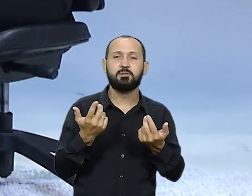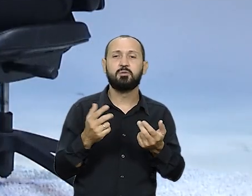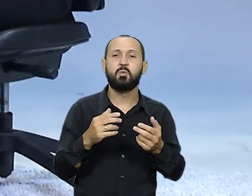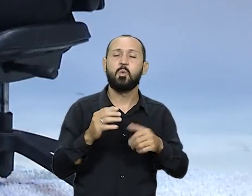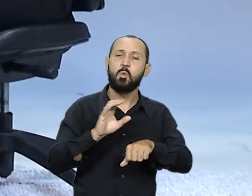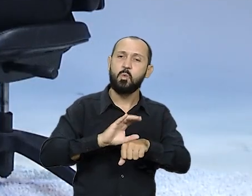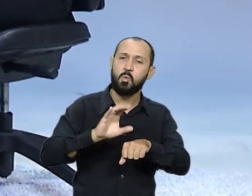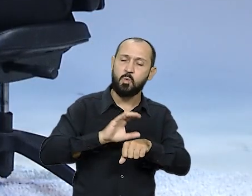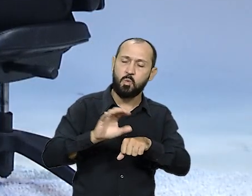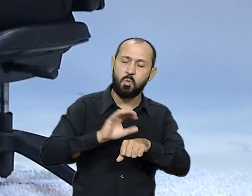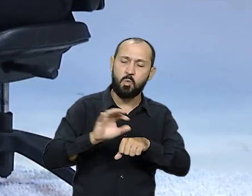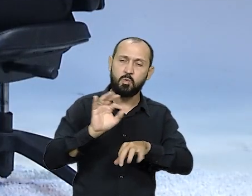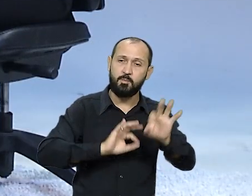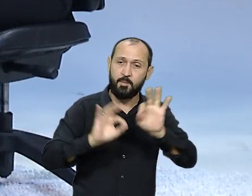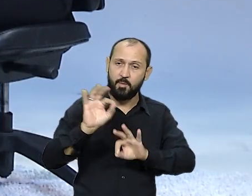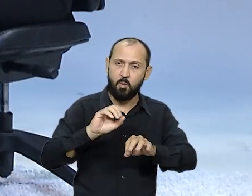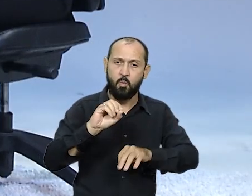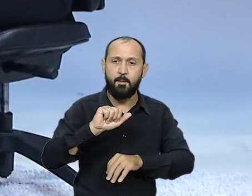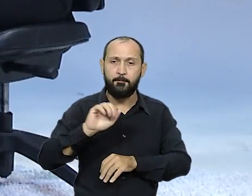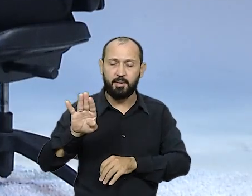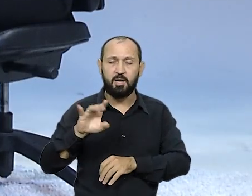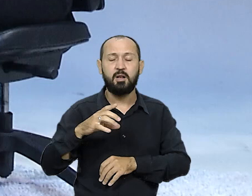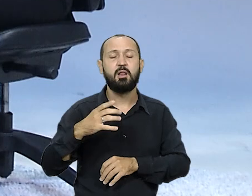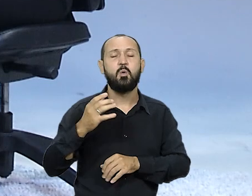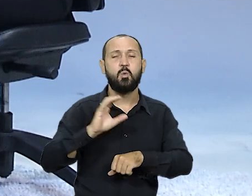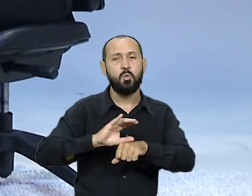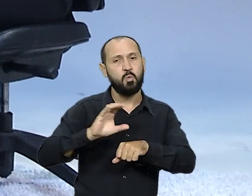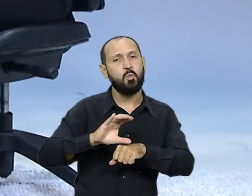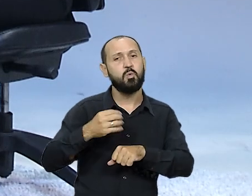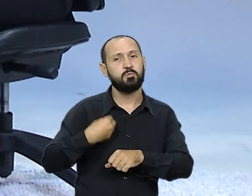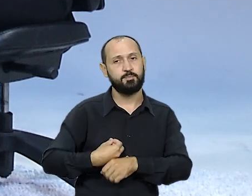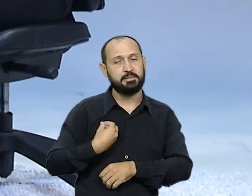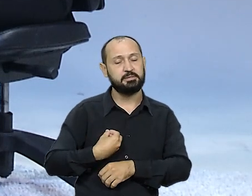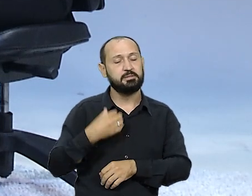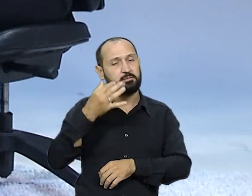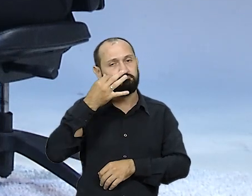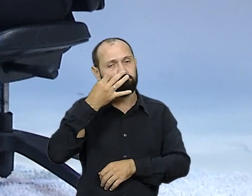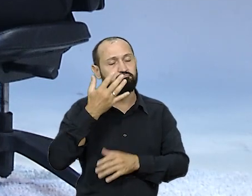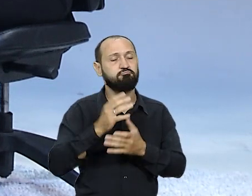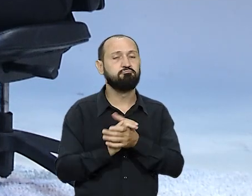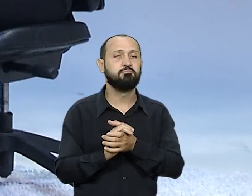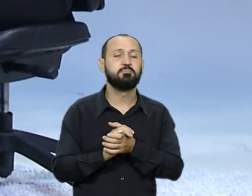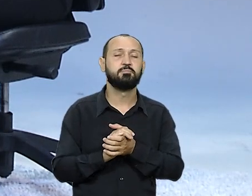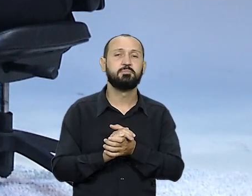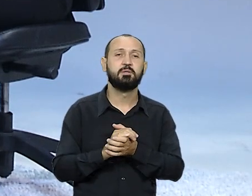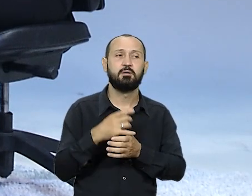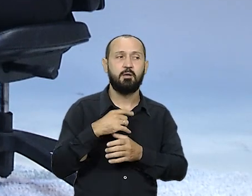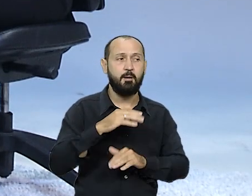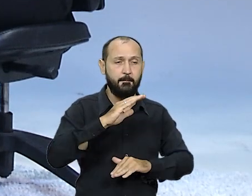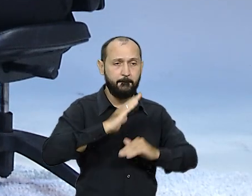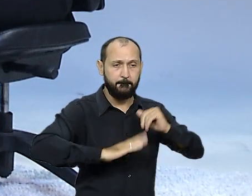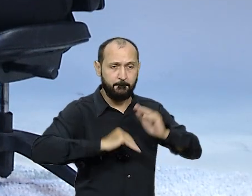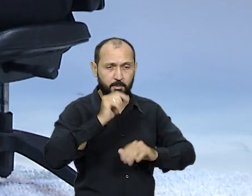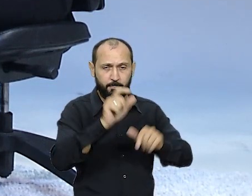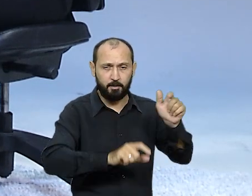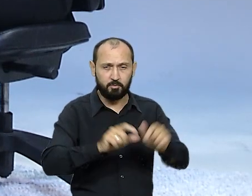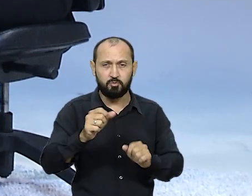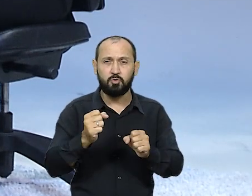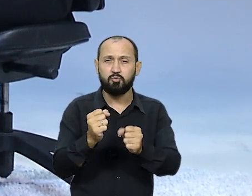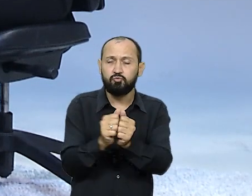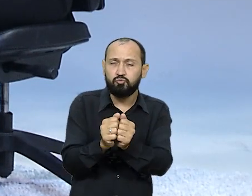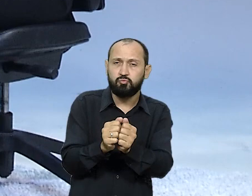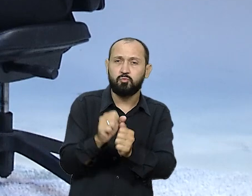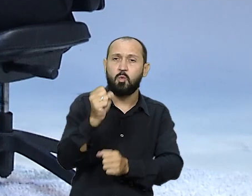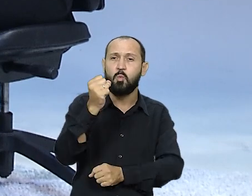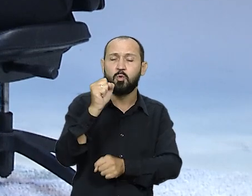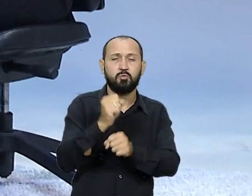ele trabalha com o curso preparatório para a OAB, ele é um curso presencial. Nós trabalhamos com profissionais que nós